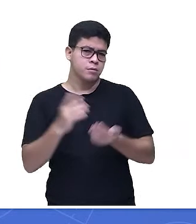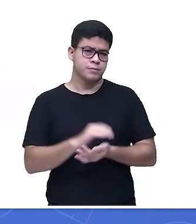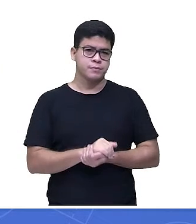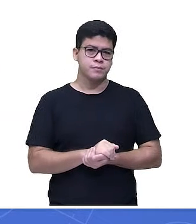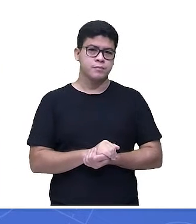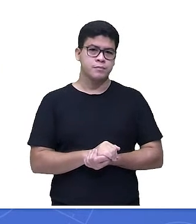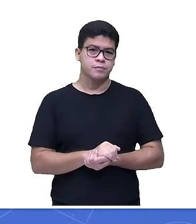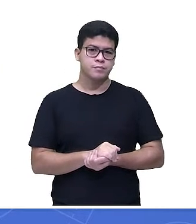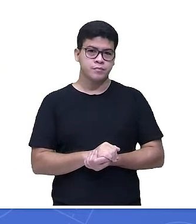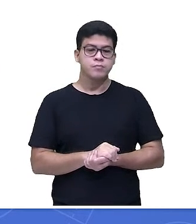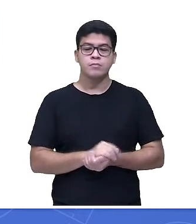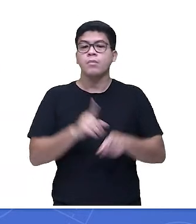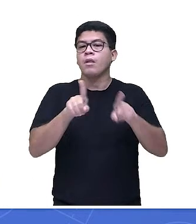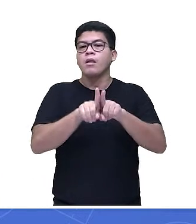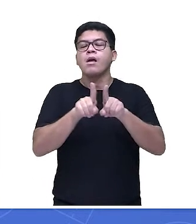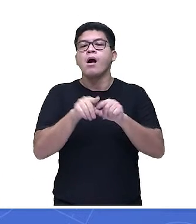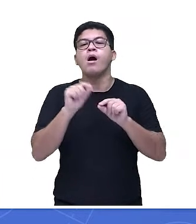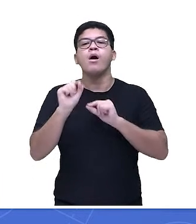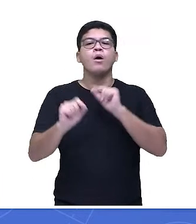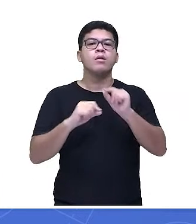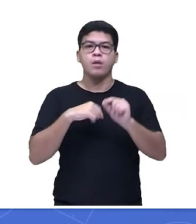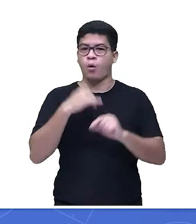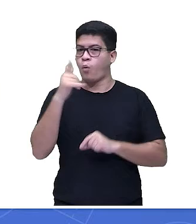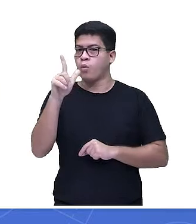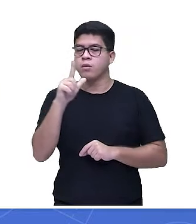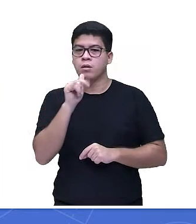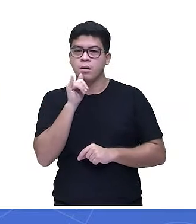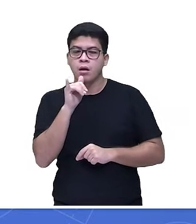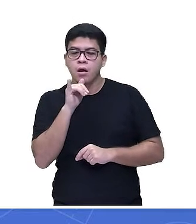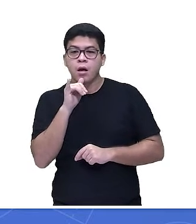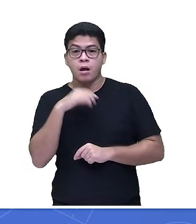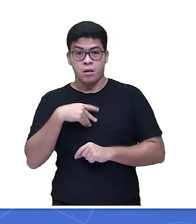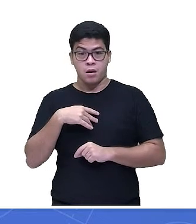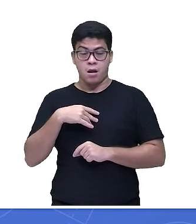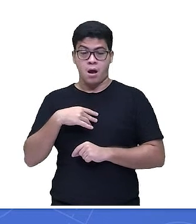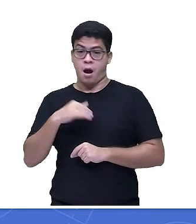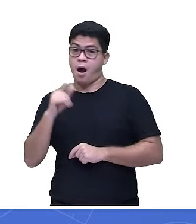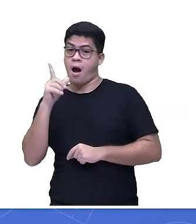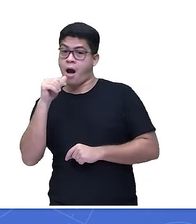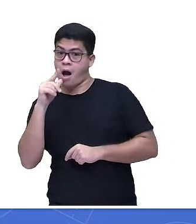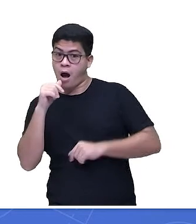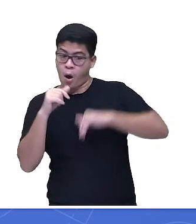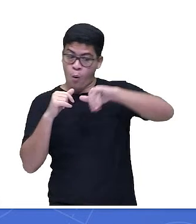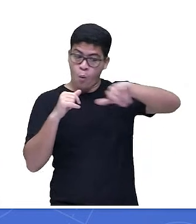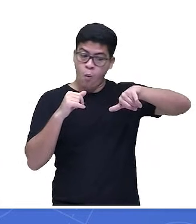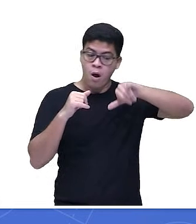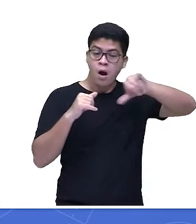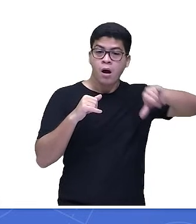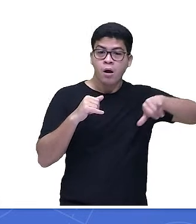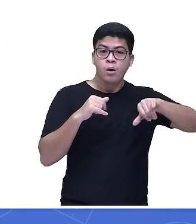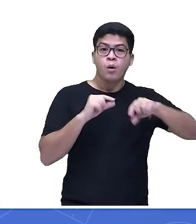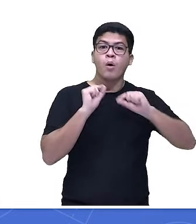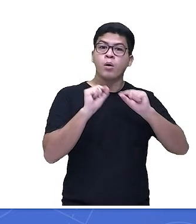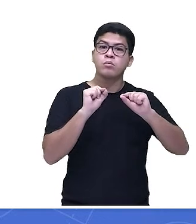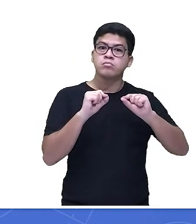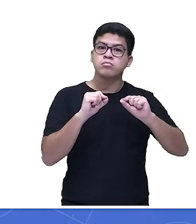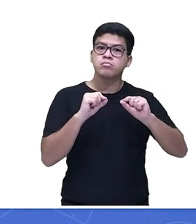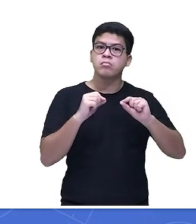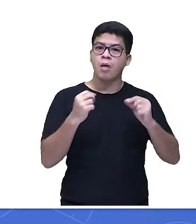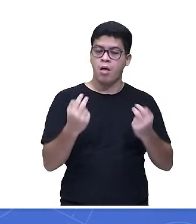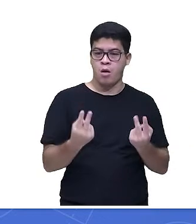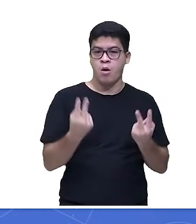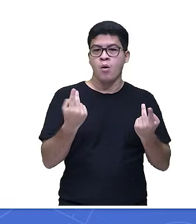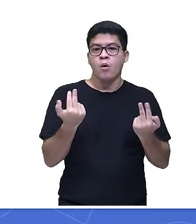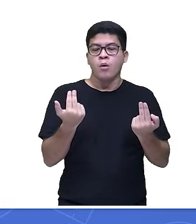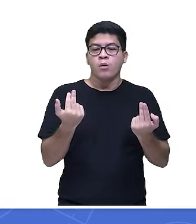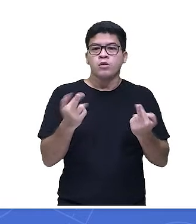temos aí um outro exemplo, né? Água e óleo. Temos 2 fases e aí nós temos